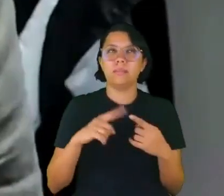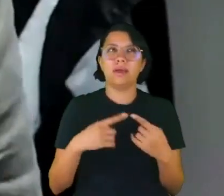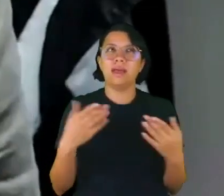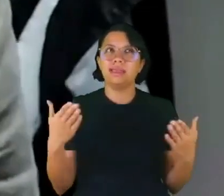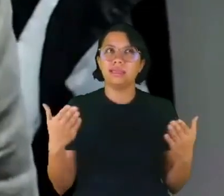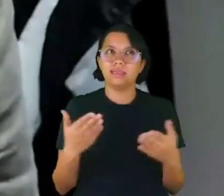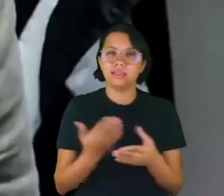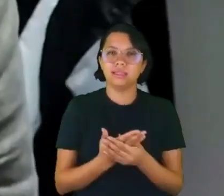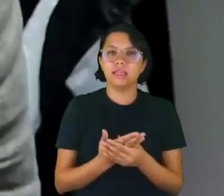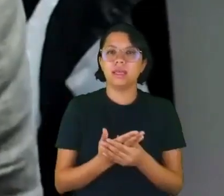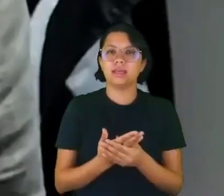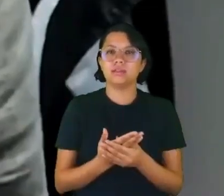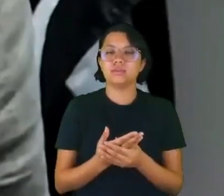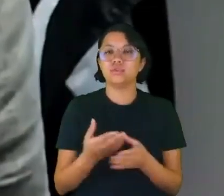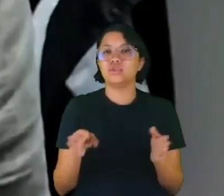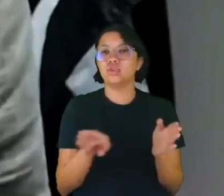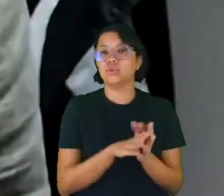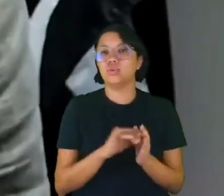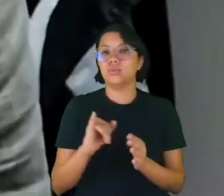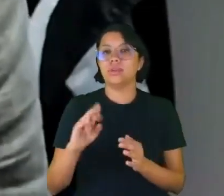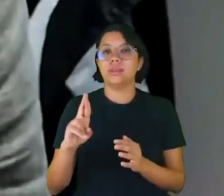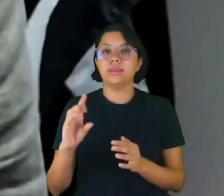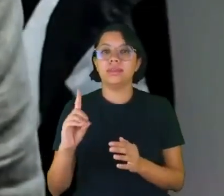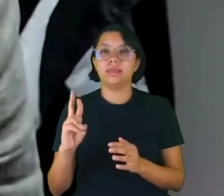caso, ele chegou de um IRDR para nós.